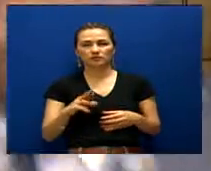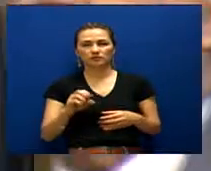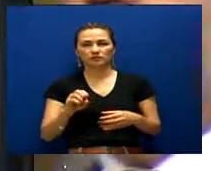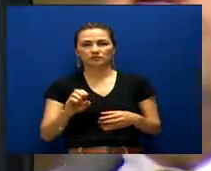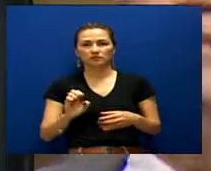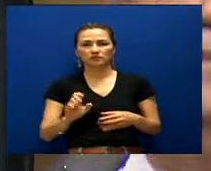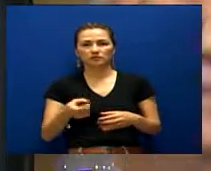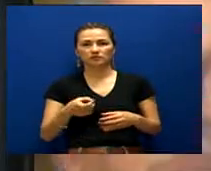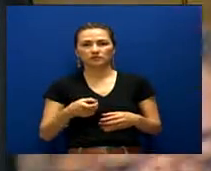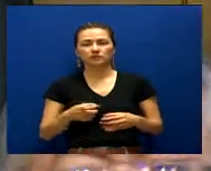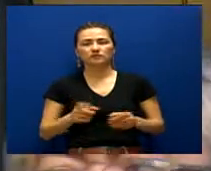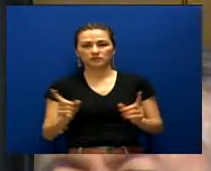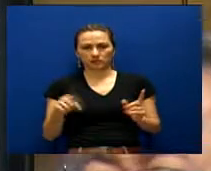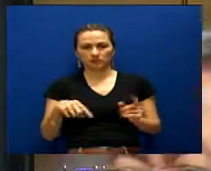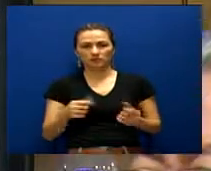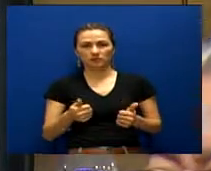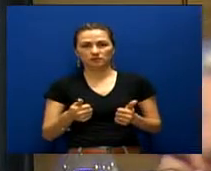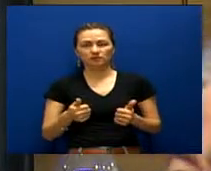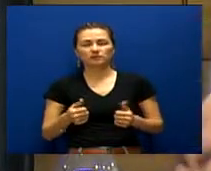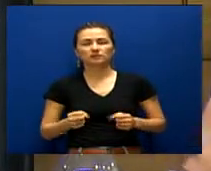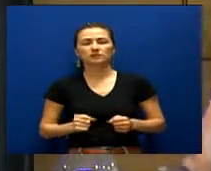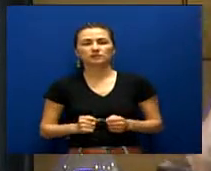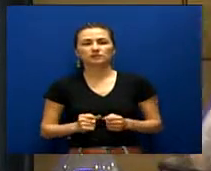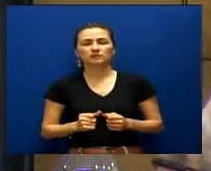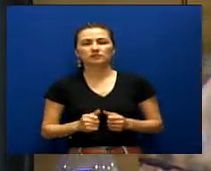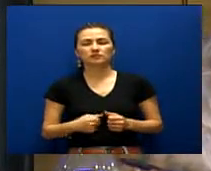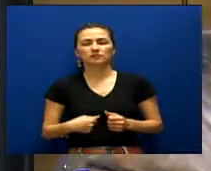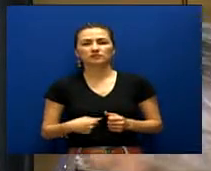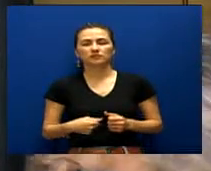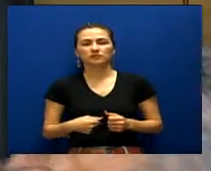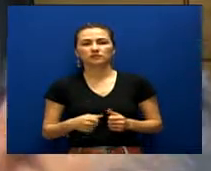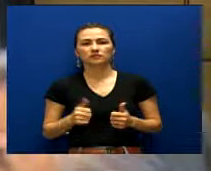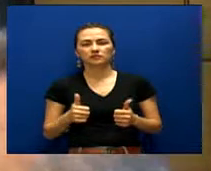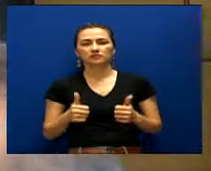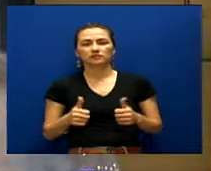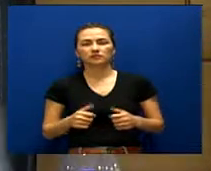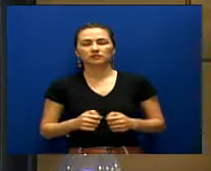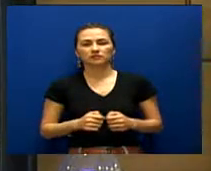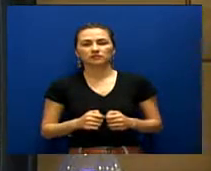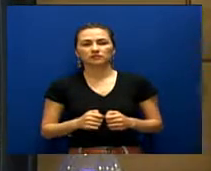É isso? Da Cinta primeiro? Então tá bom.